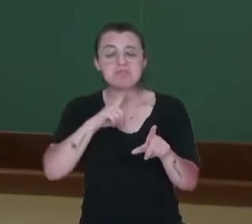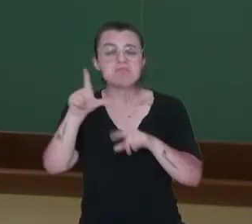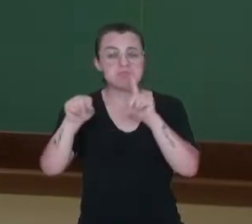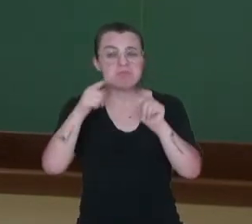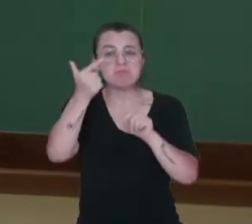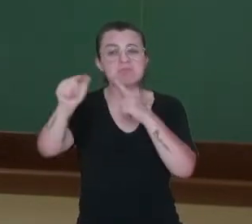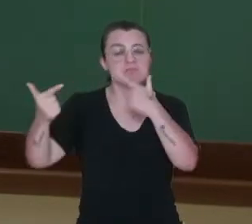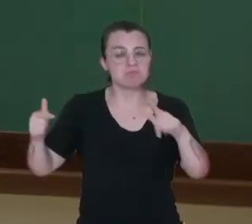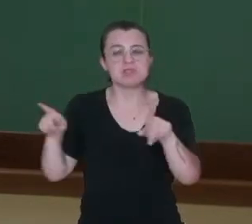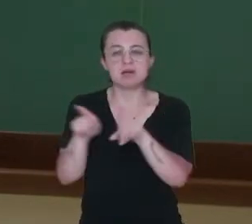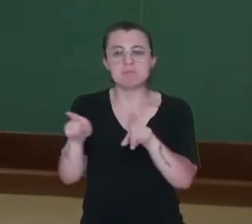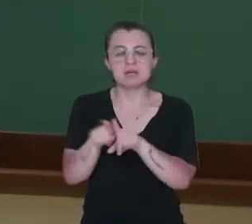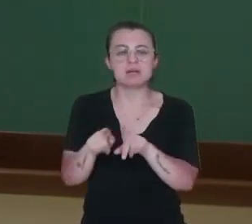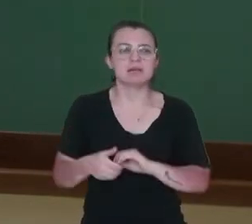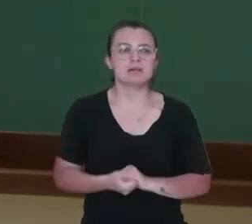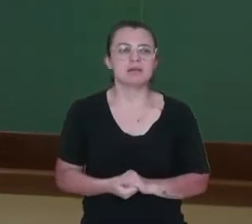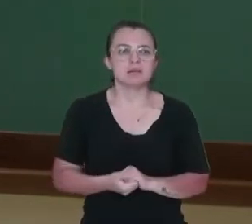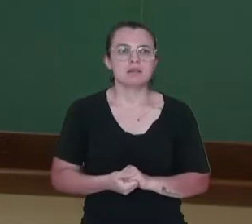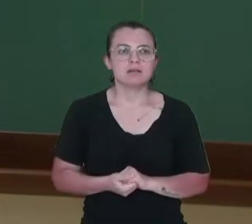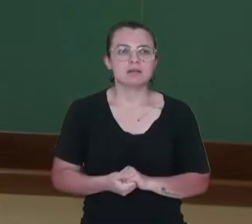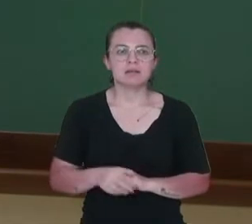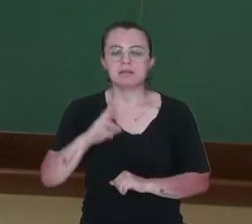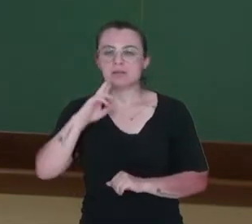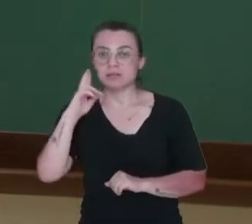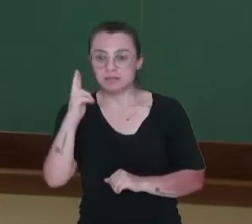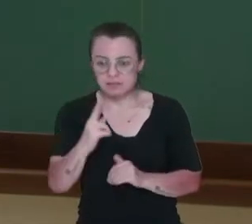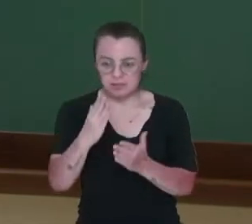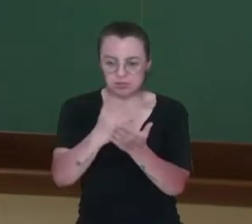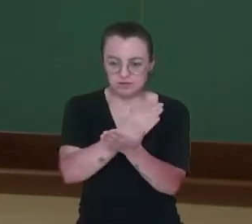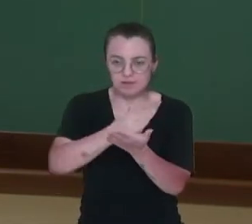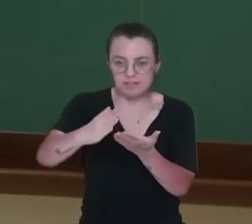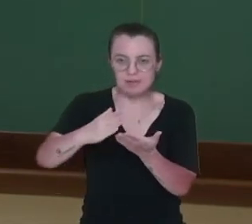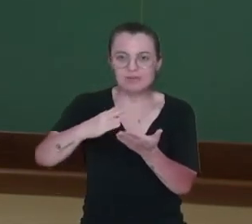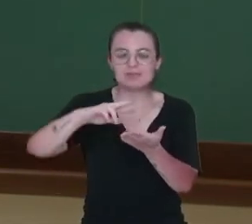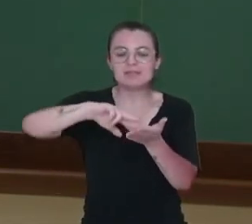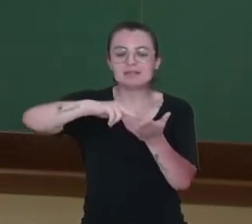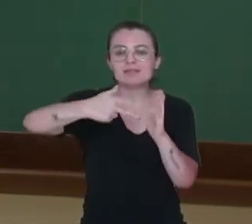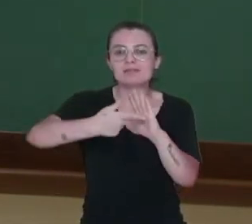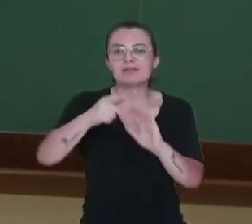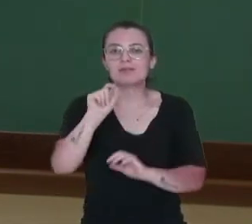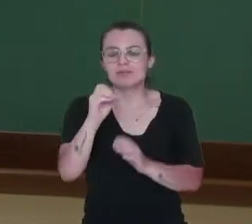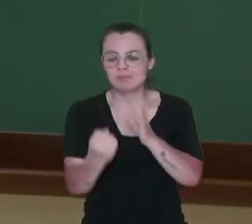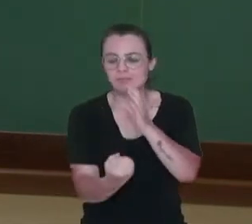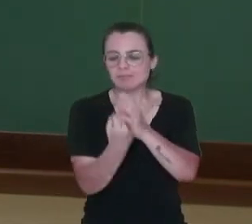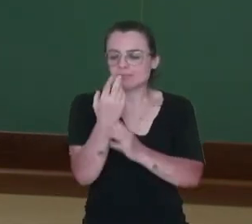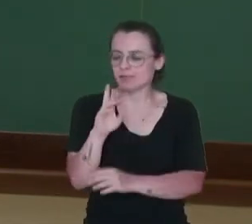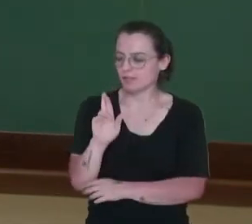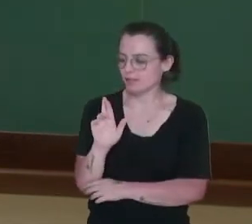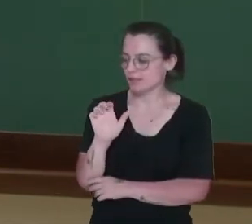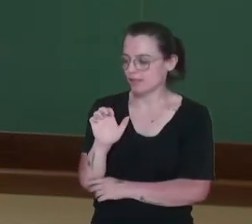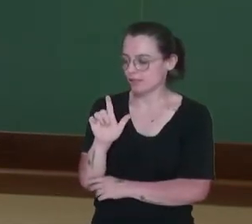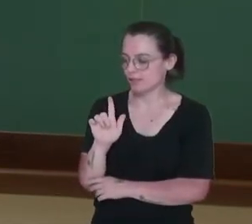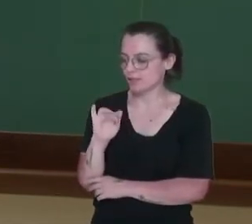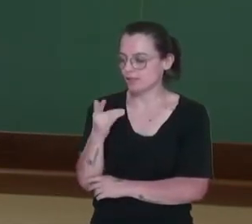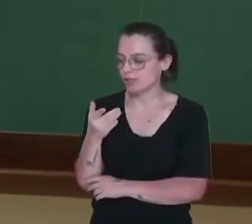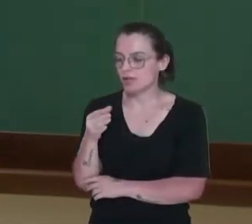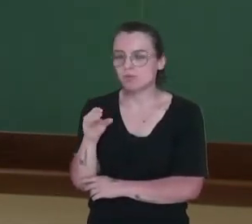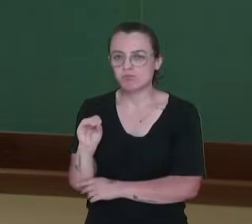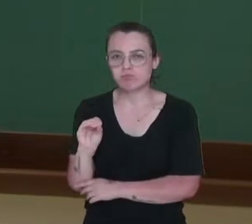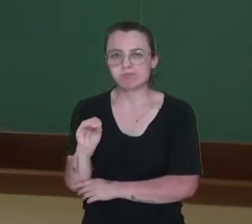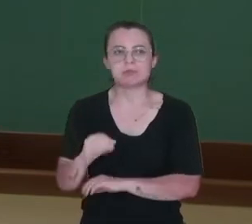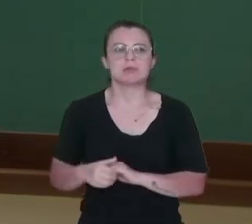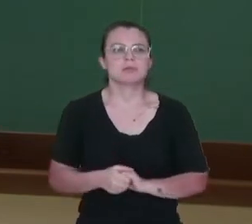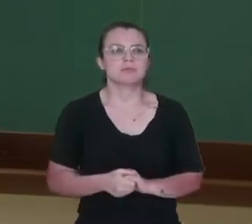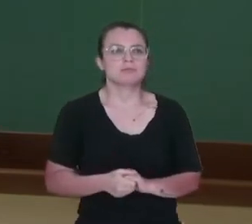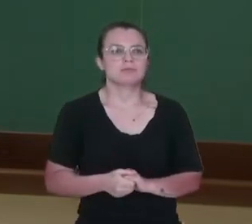para regionalizar. O resultado dessa divisão são a criação de regiões, né?